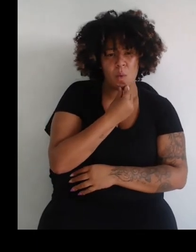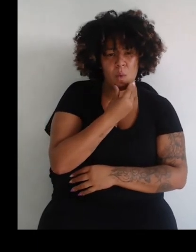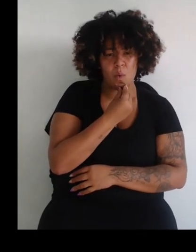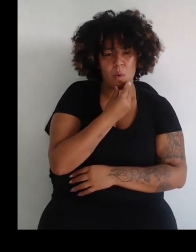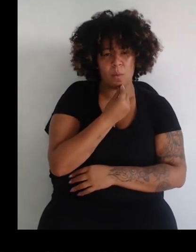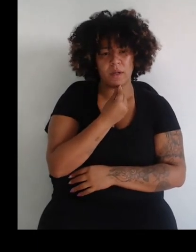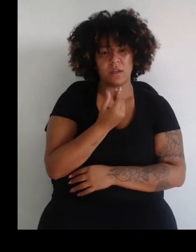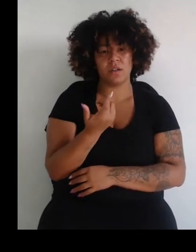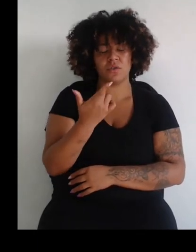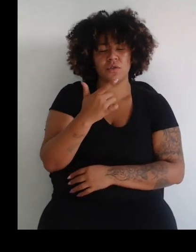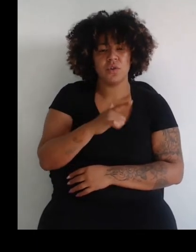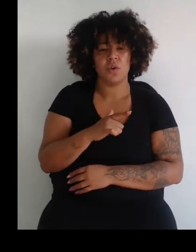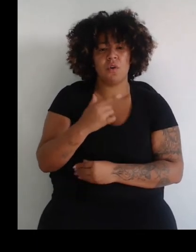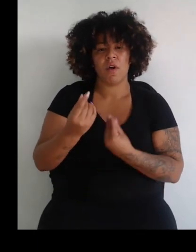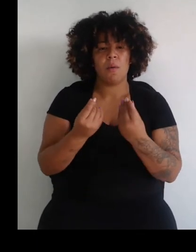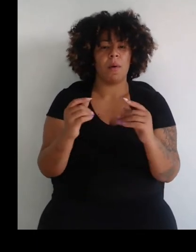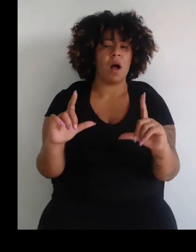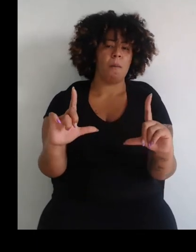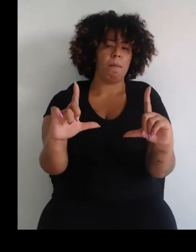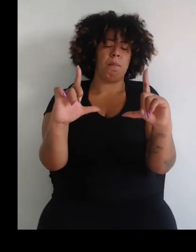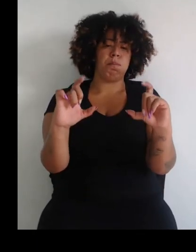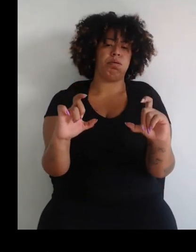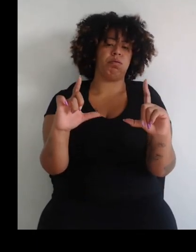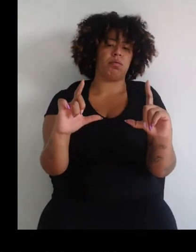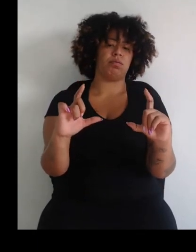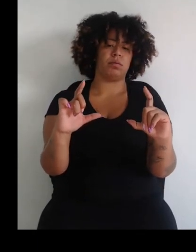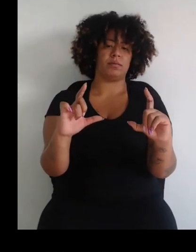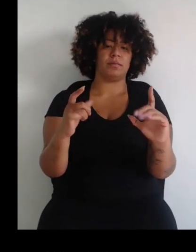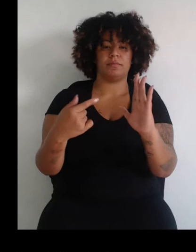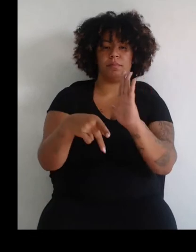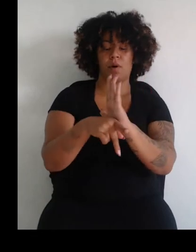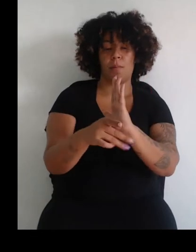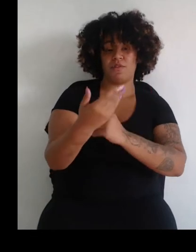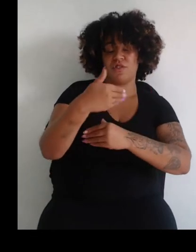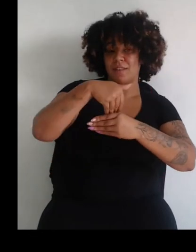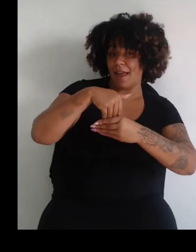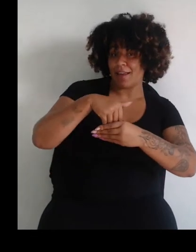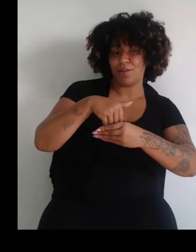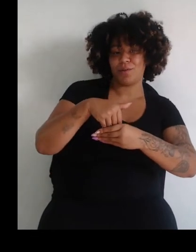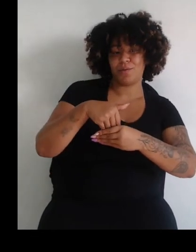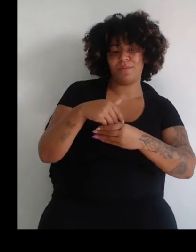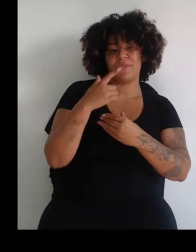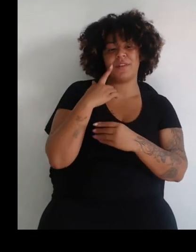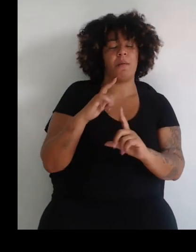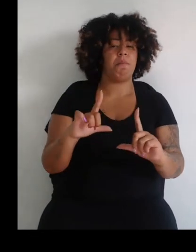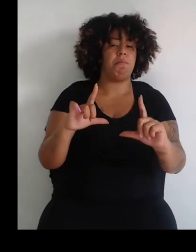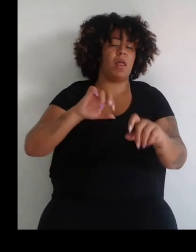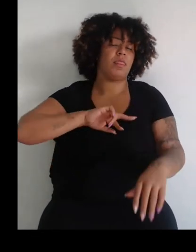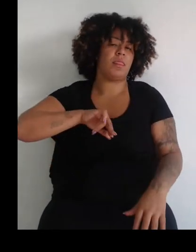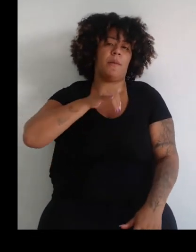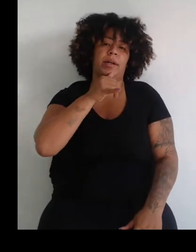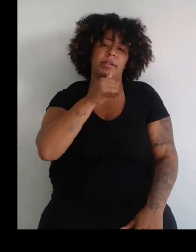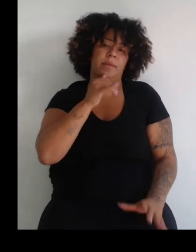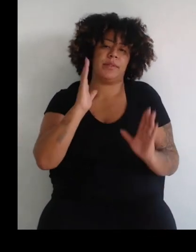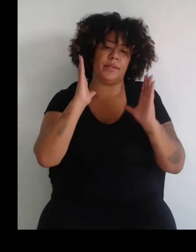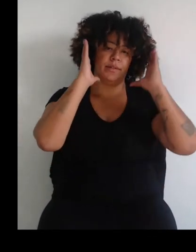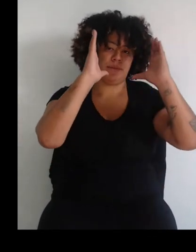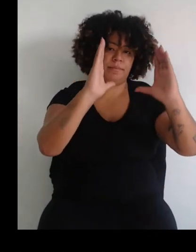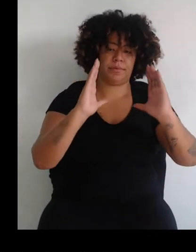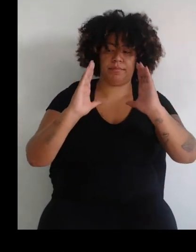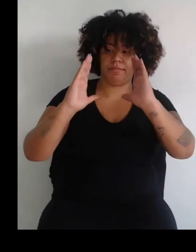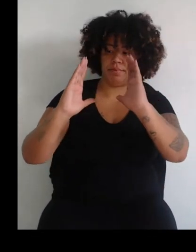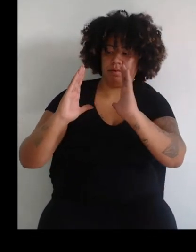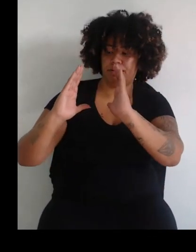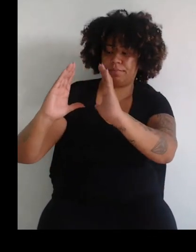homem tirando uma foto em uma cabine de fotos mas é claro eu não estou dizendo aqui que essas cabeças foram baseadas ou